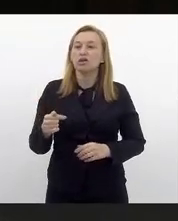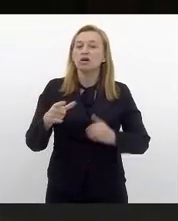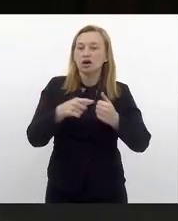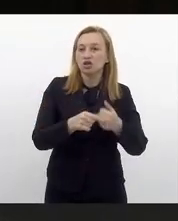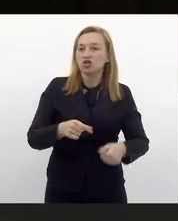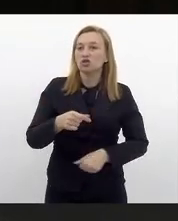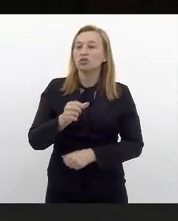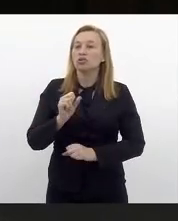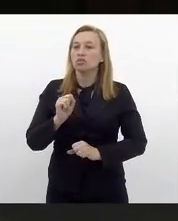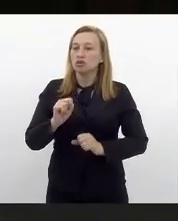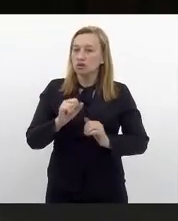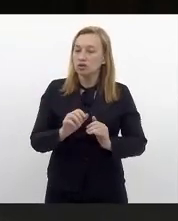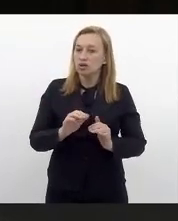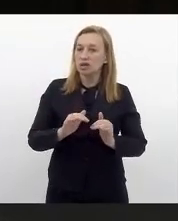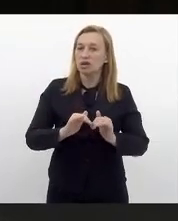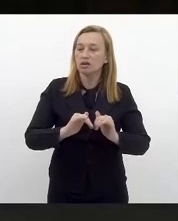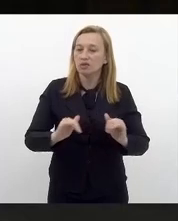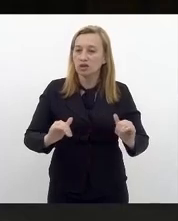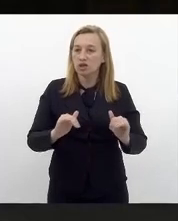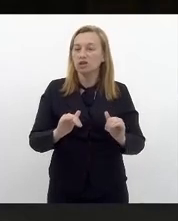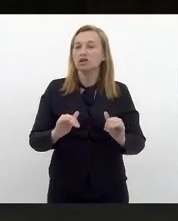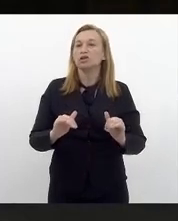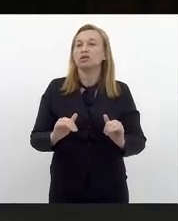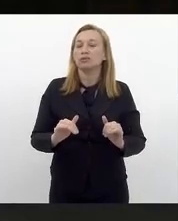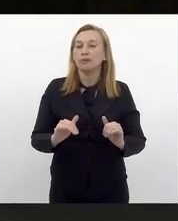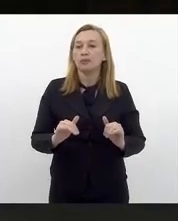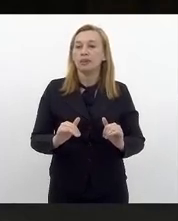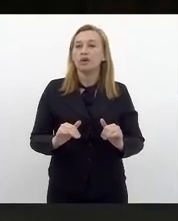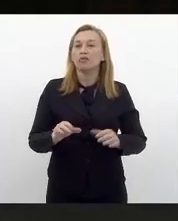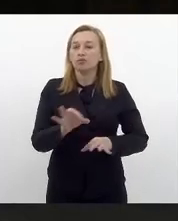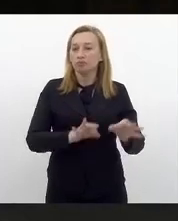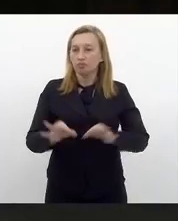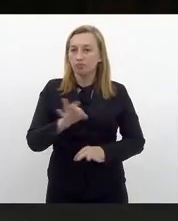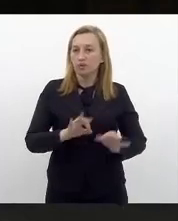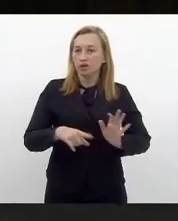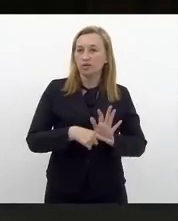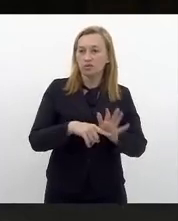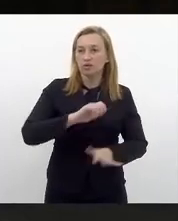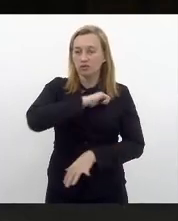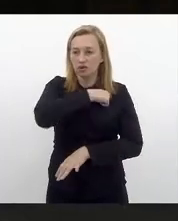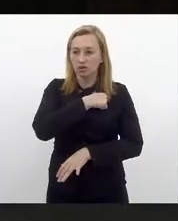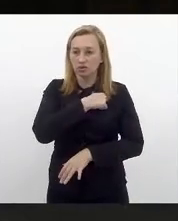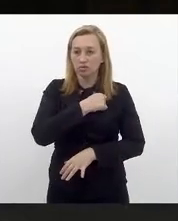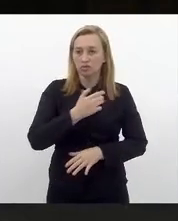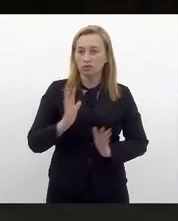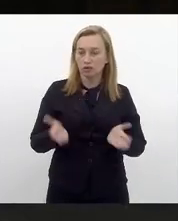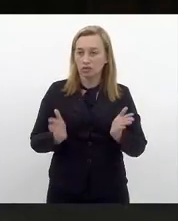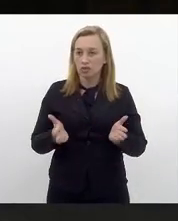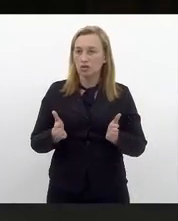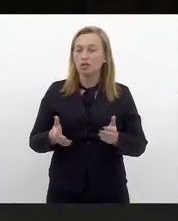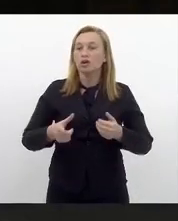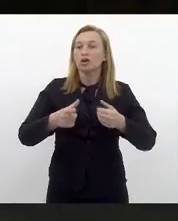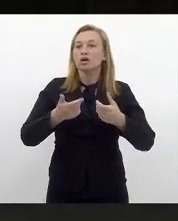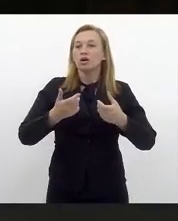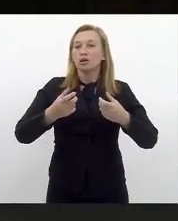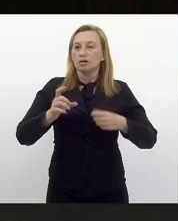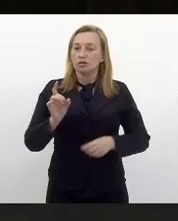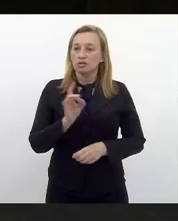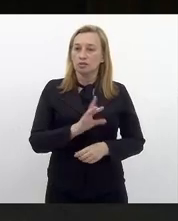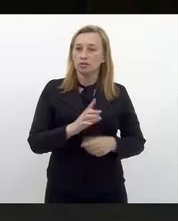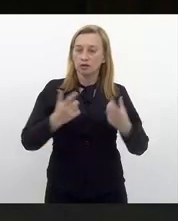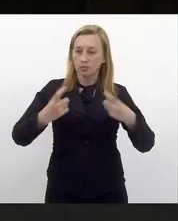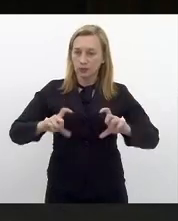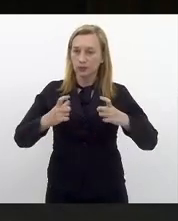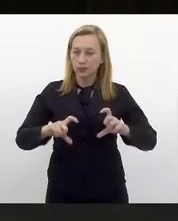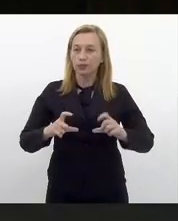referido artigo poderão ser afastados desde que previstas no plano de recuperação fiscal em vigor parágrafo único